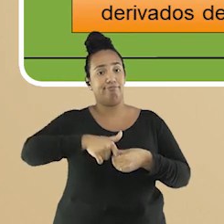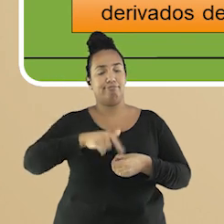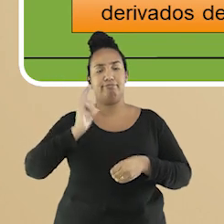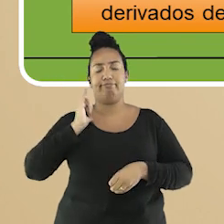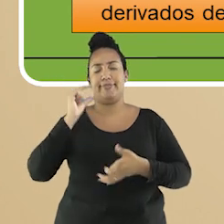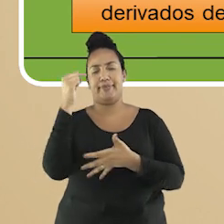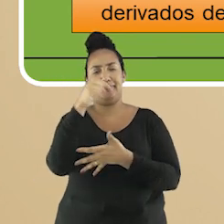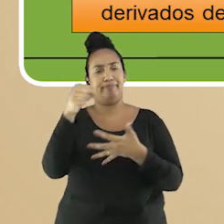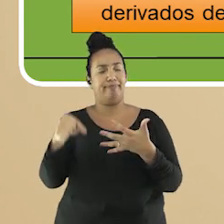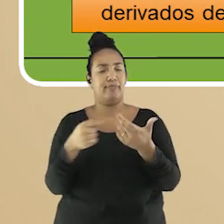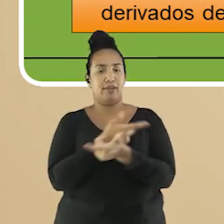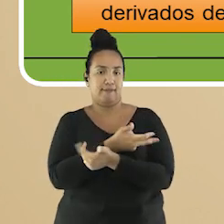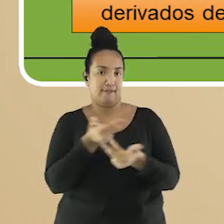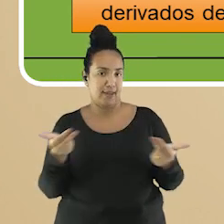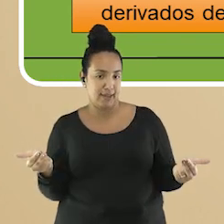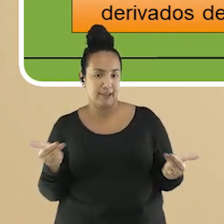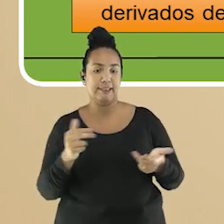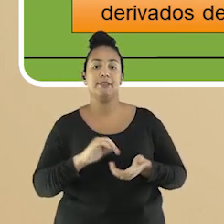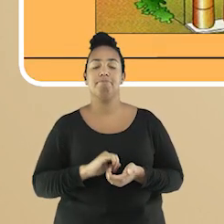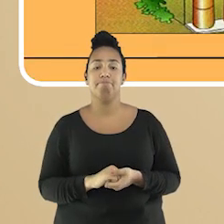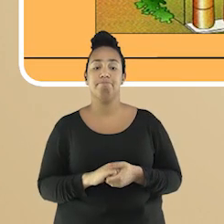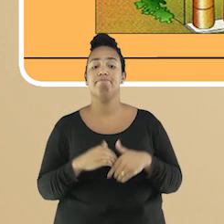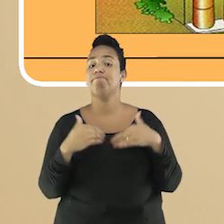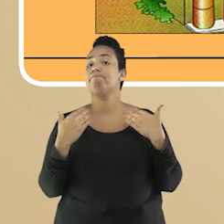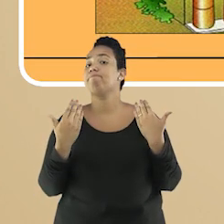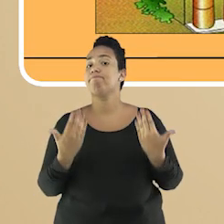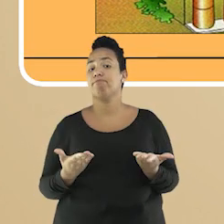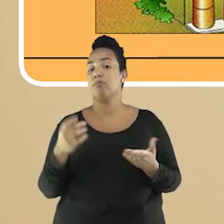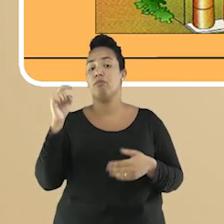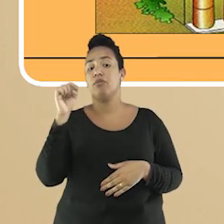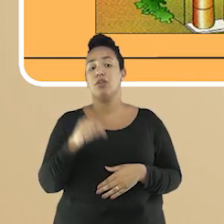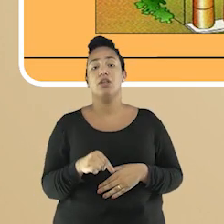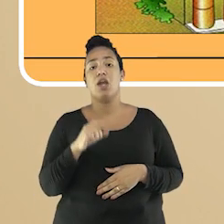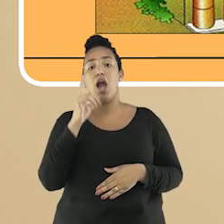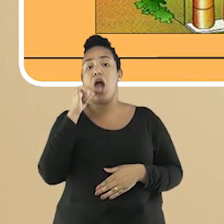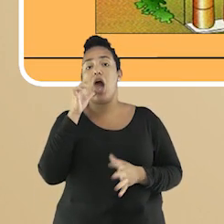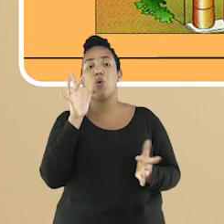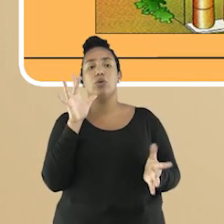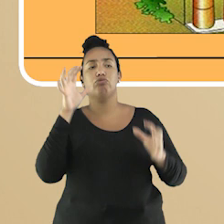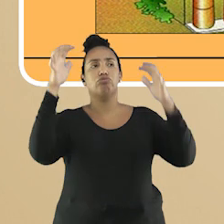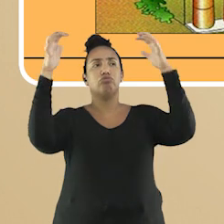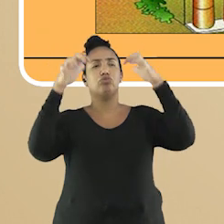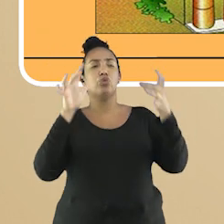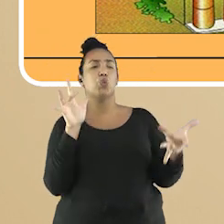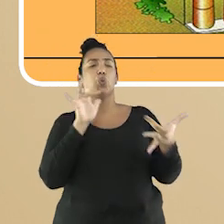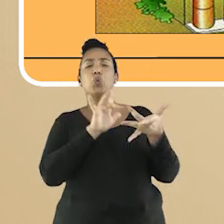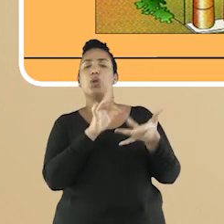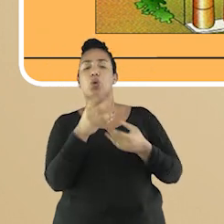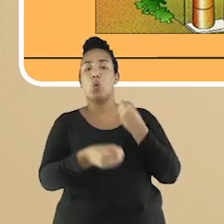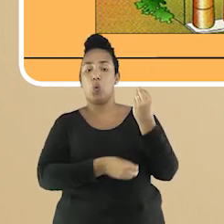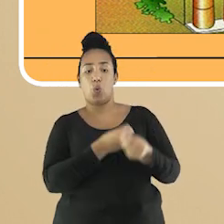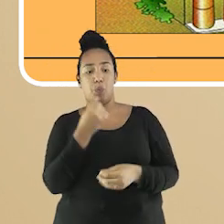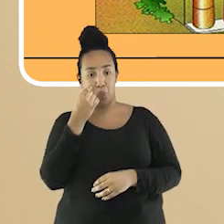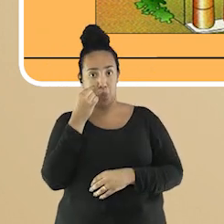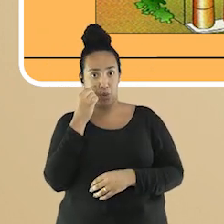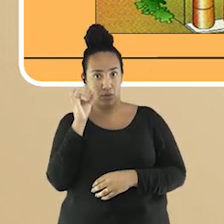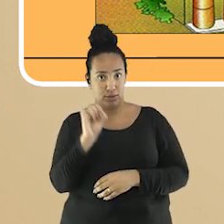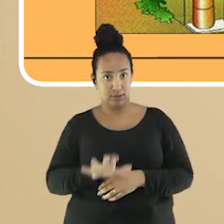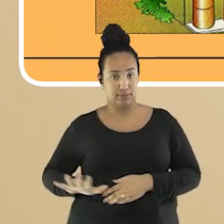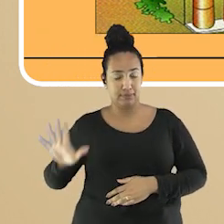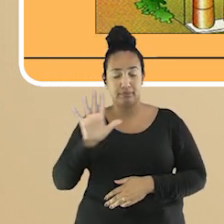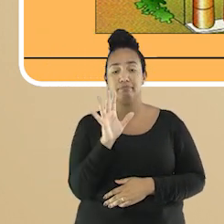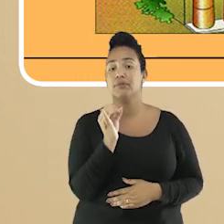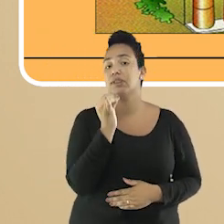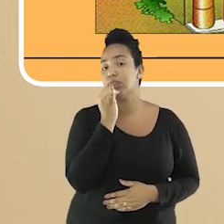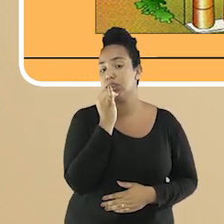dentre outras variações, certo? E como ocorre a passagem desses poluentes para a água da chuva, gente? Muita atenção na figura. Vamos supor